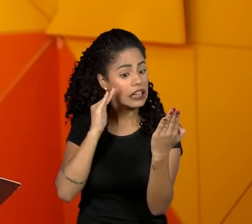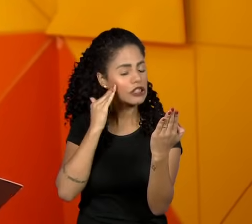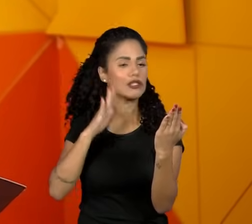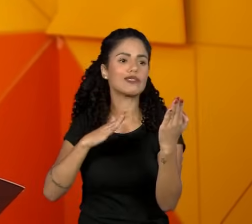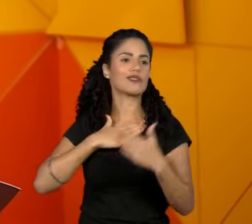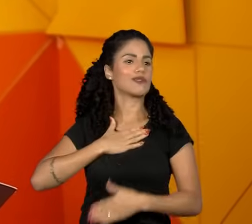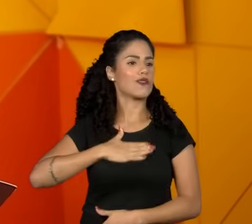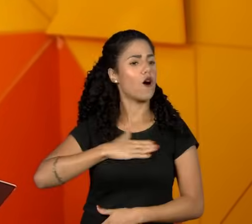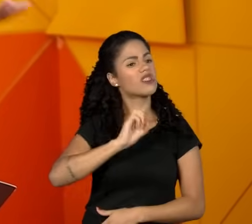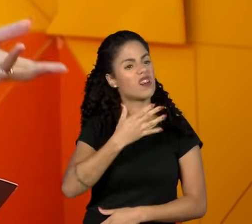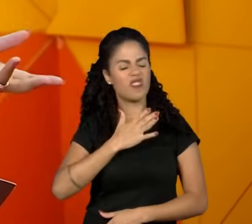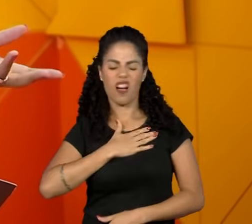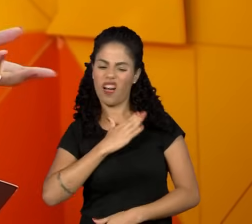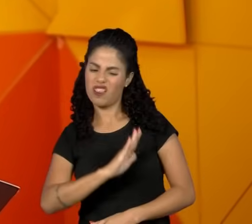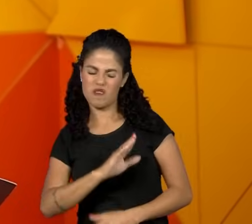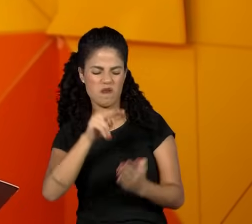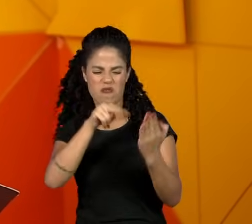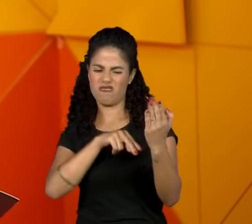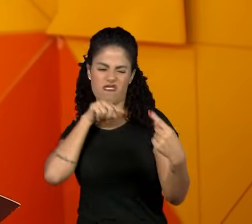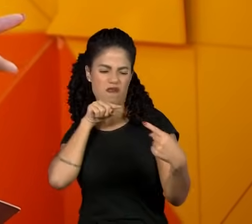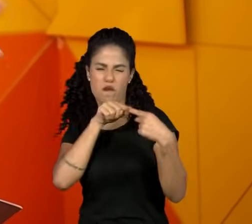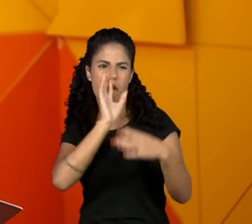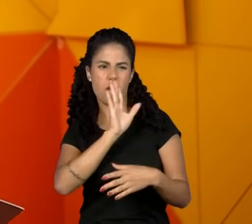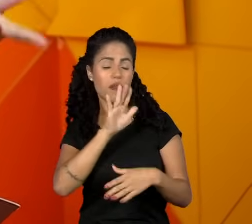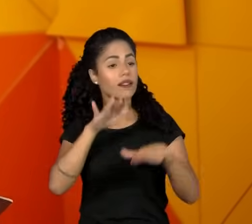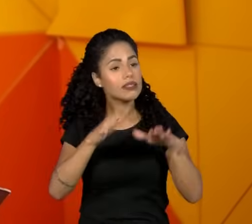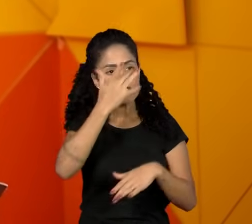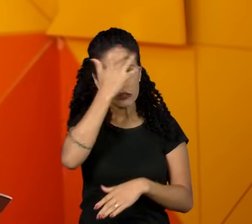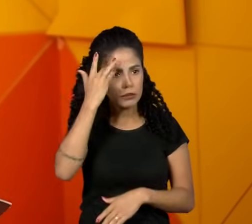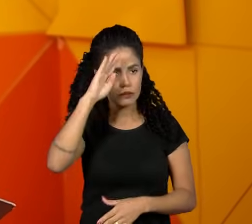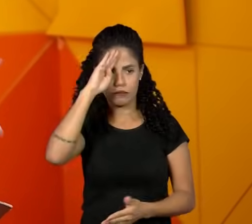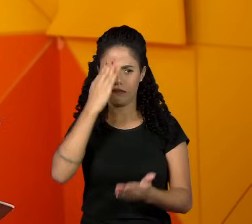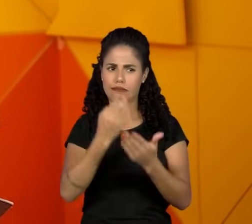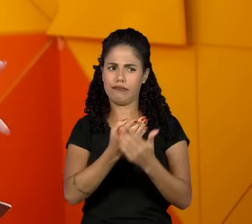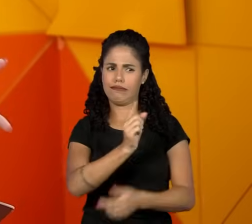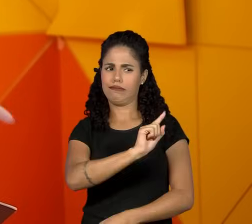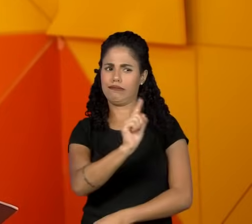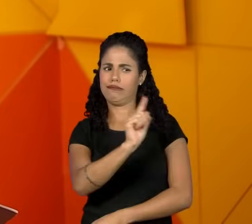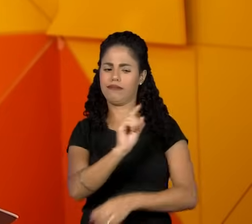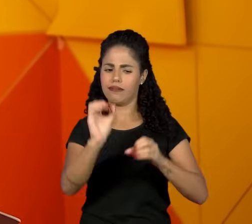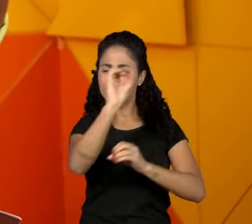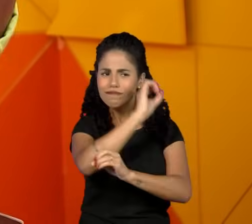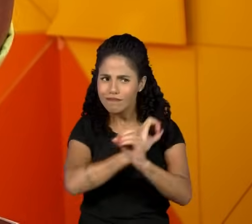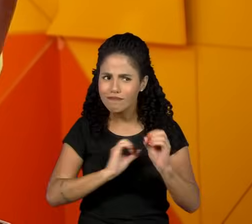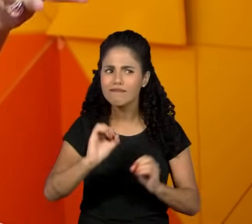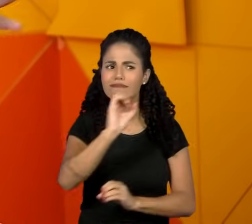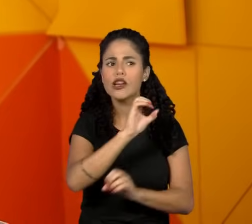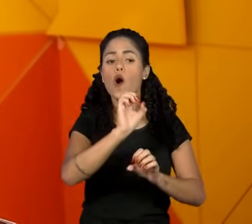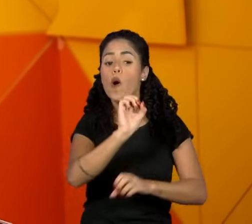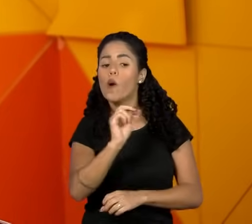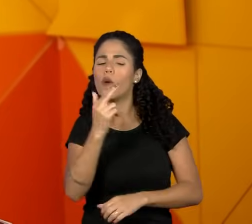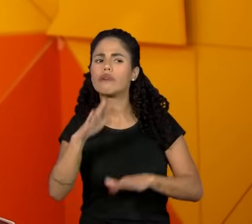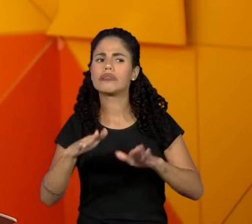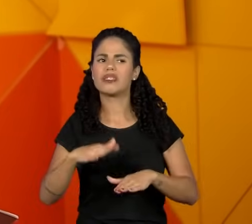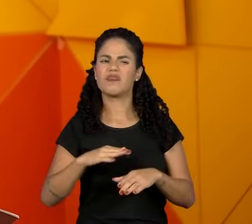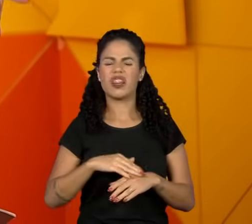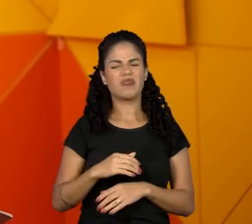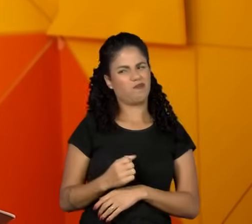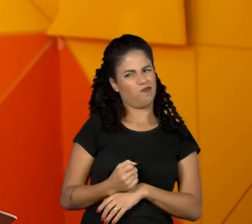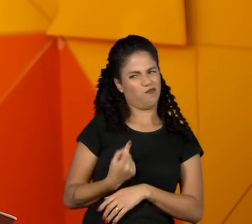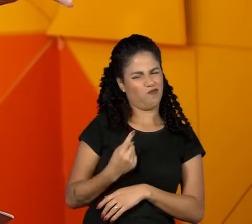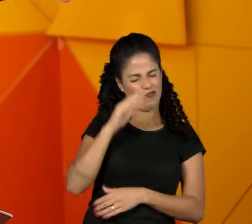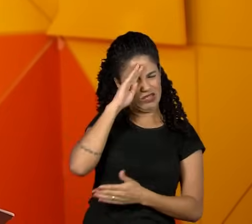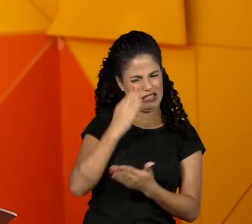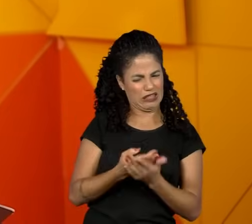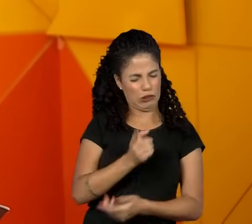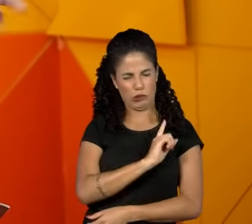né? Exatamente. Aliás, essa é uma questão importante, porque tem muita gente que não acredita em astrologia, ou que diz não acreditar, não sei, porque também